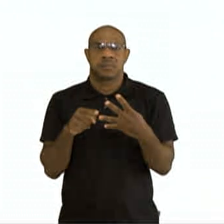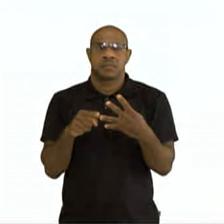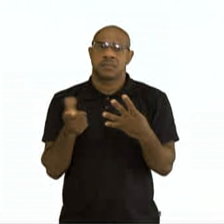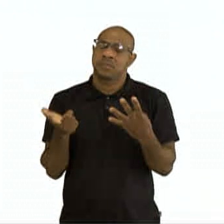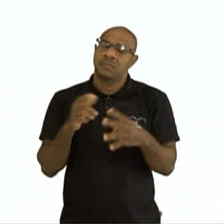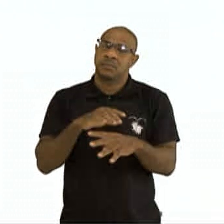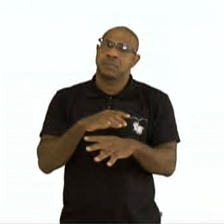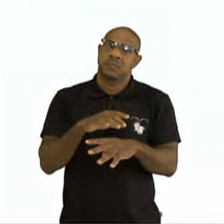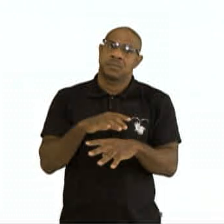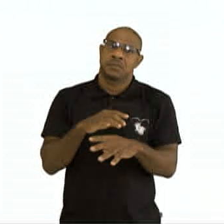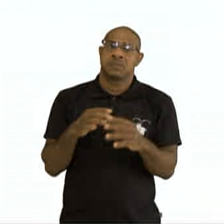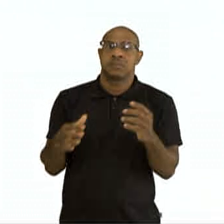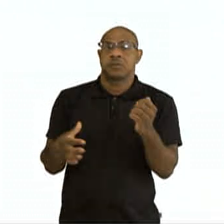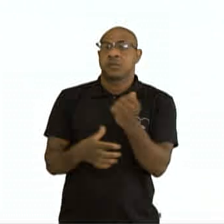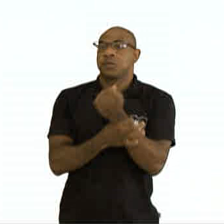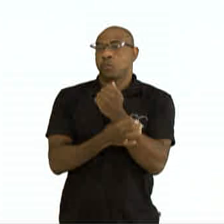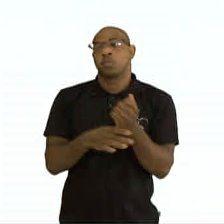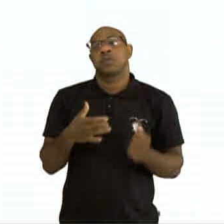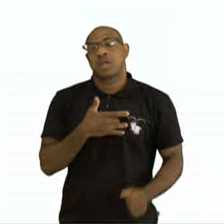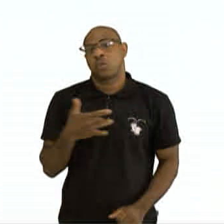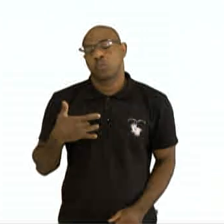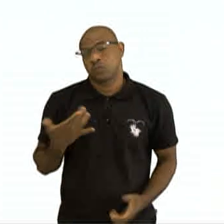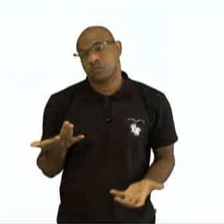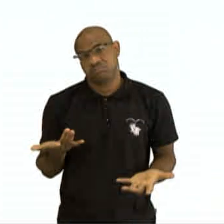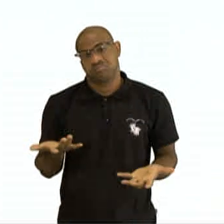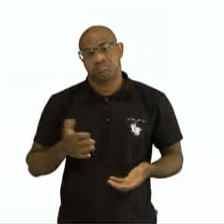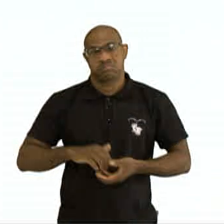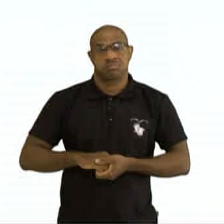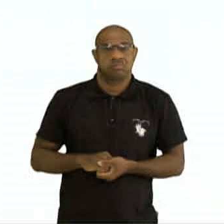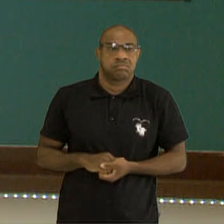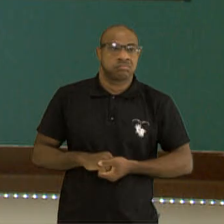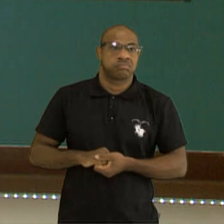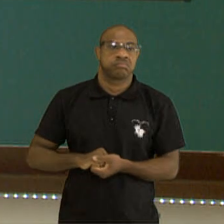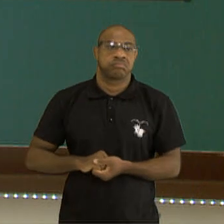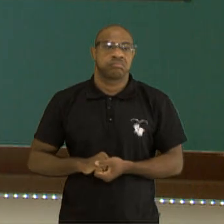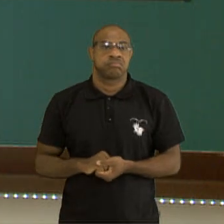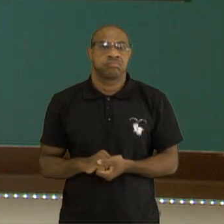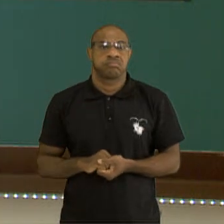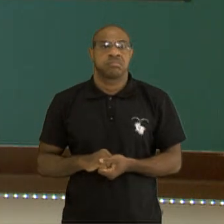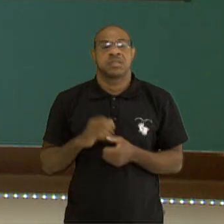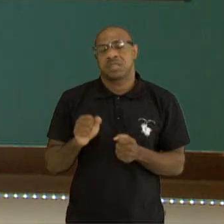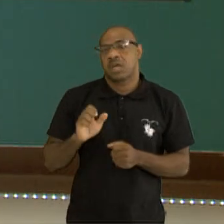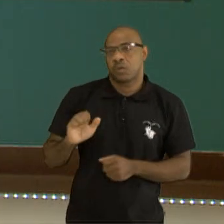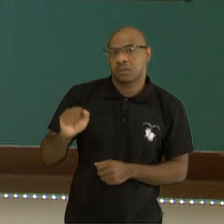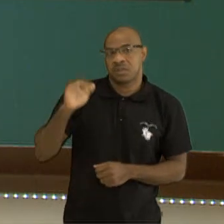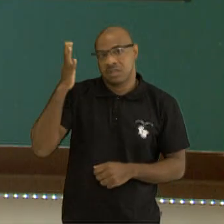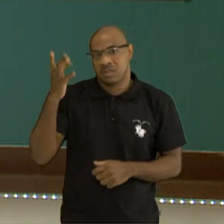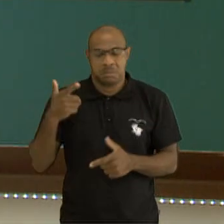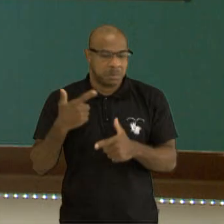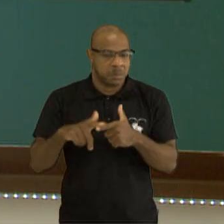saúde, né? Que você paga para ter, por exemplo, ou então um seguro, caso alguma coisa aconteça durante